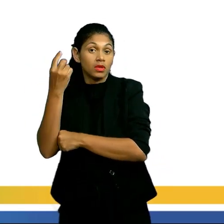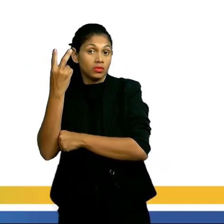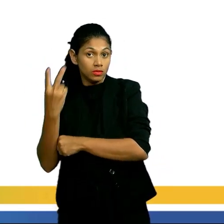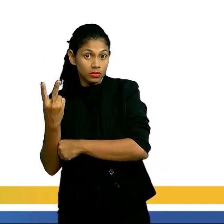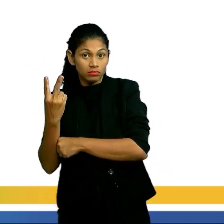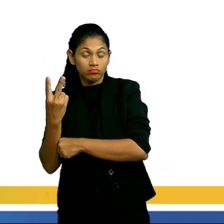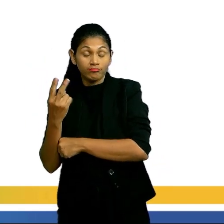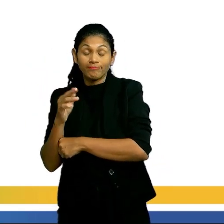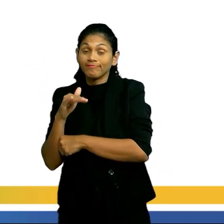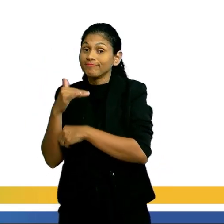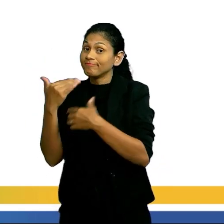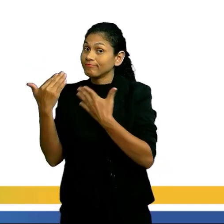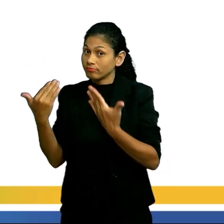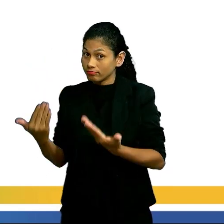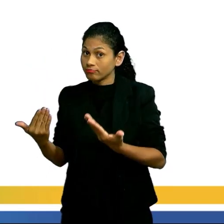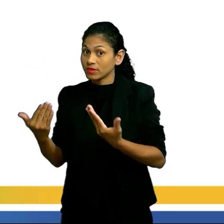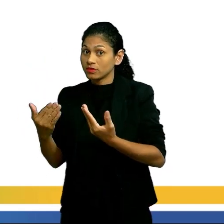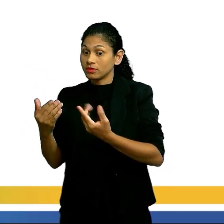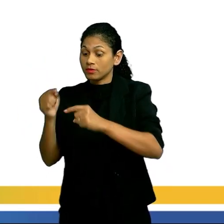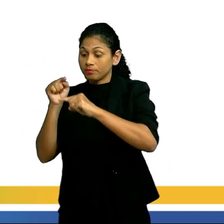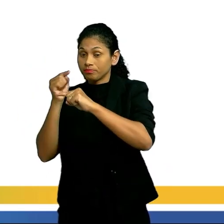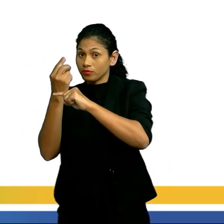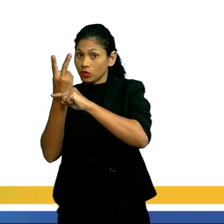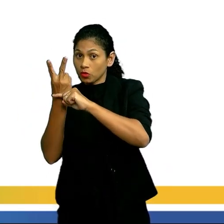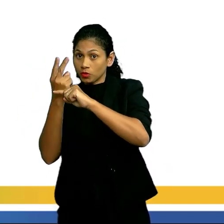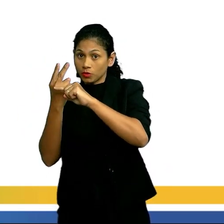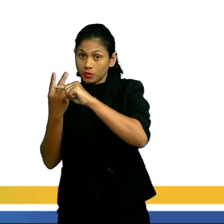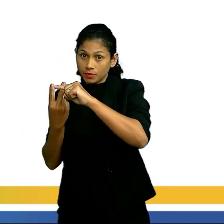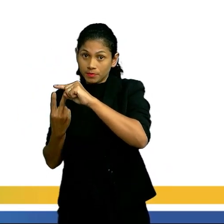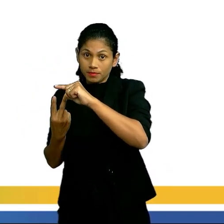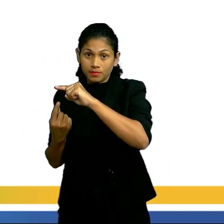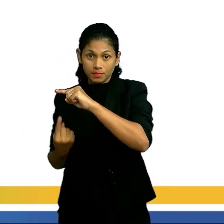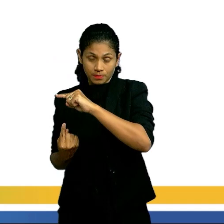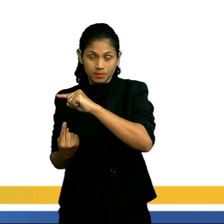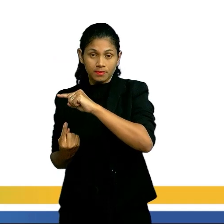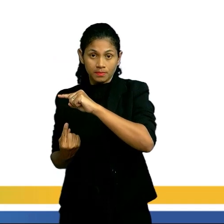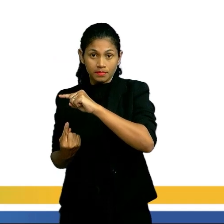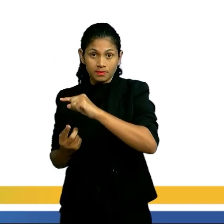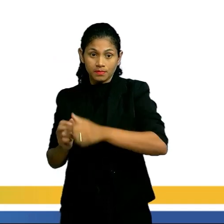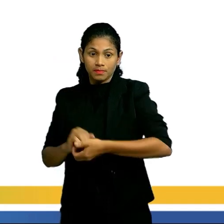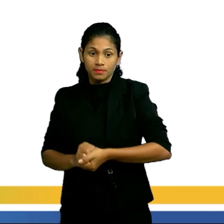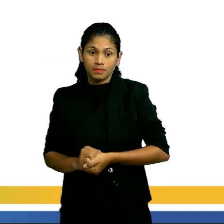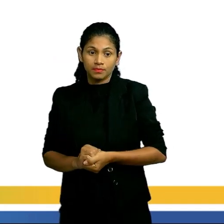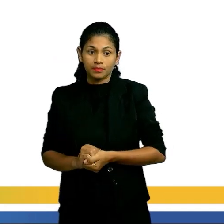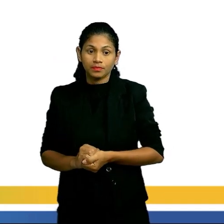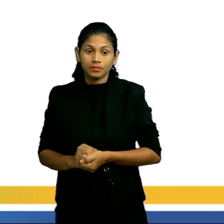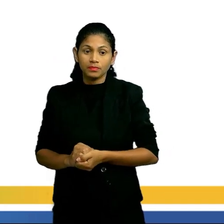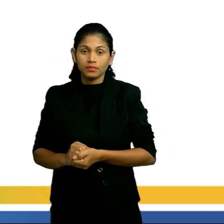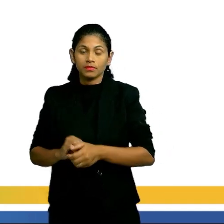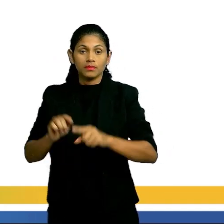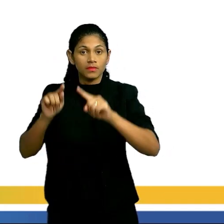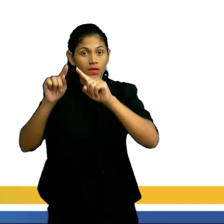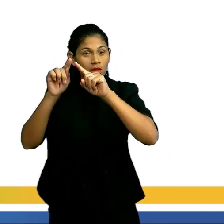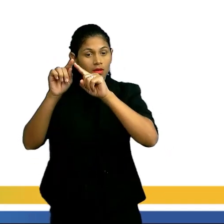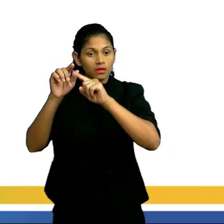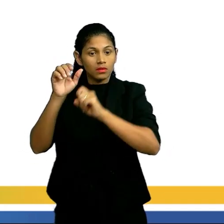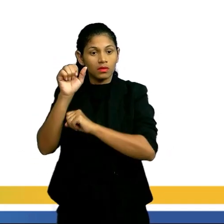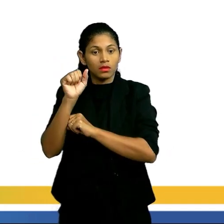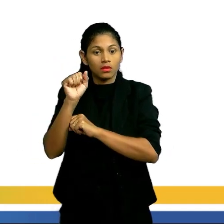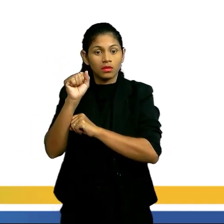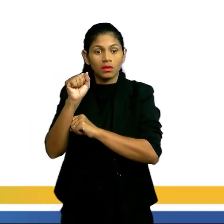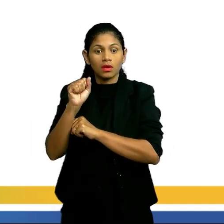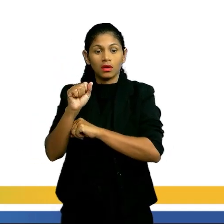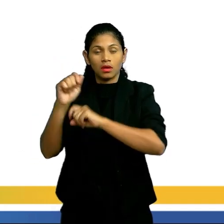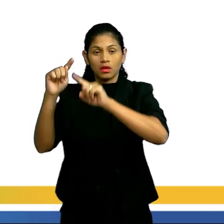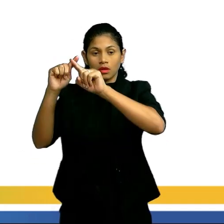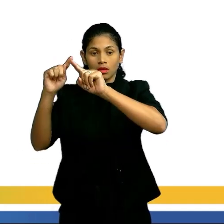meio, ok? Então, ficando nesse formato aí. Repete o primeiro e multiplica pelo